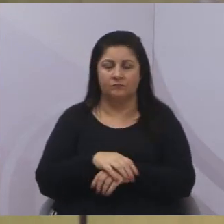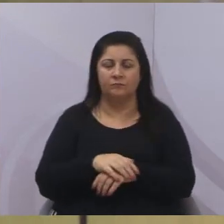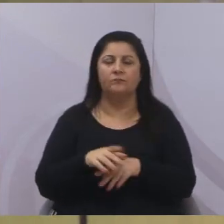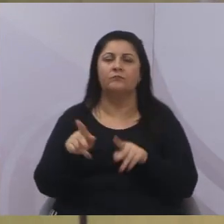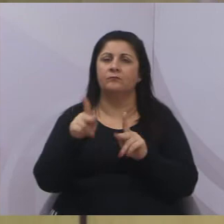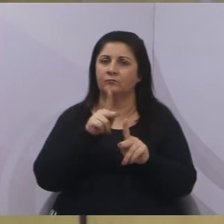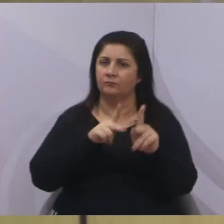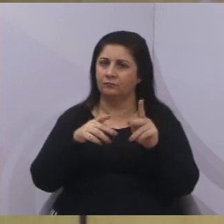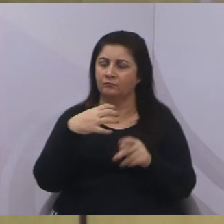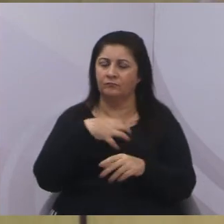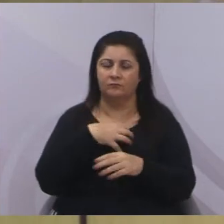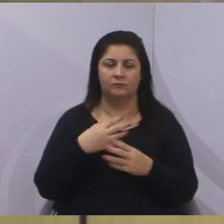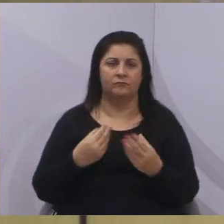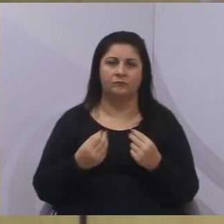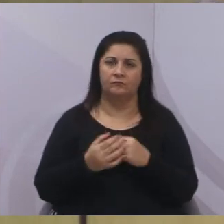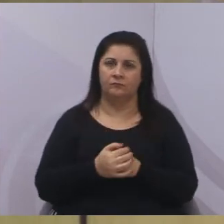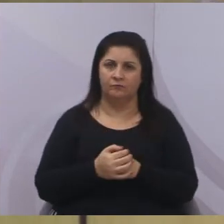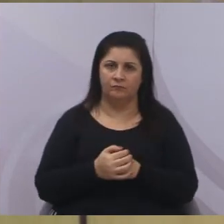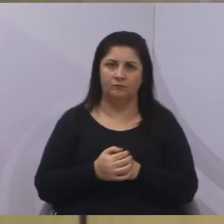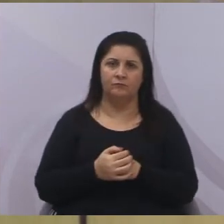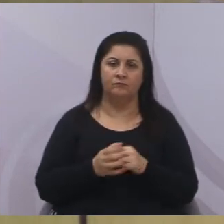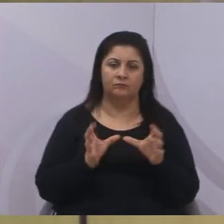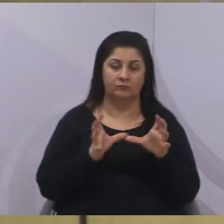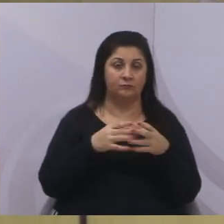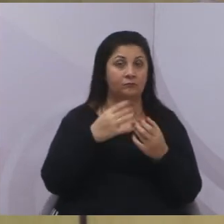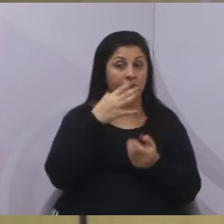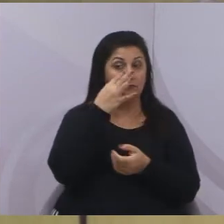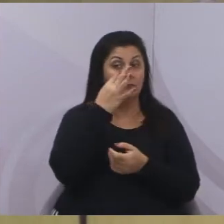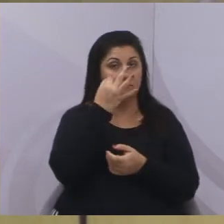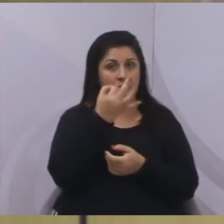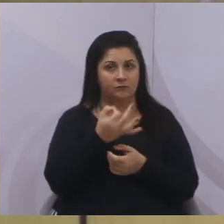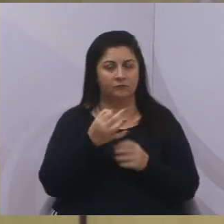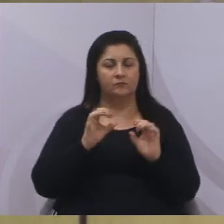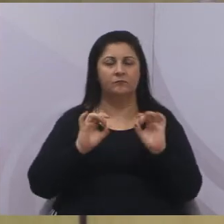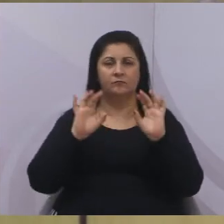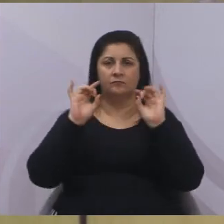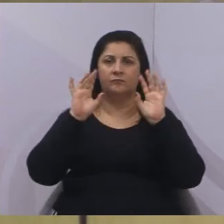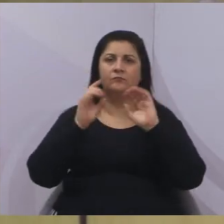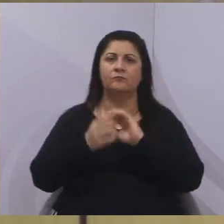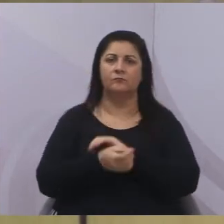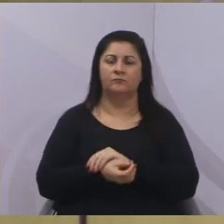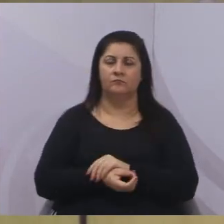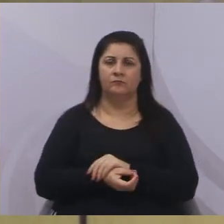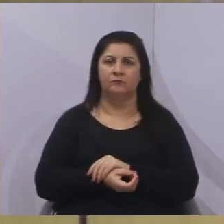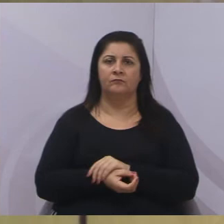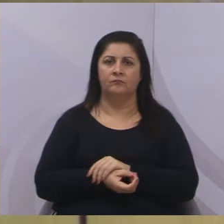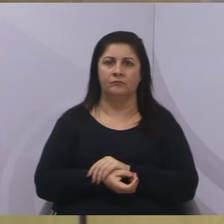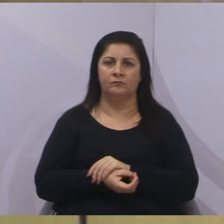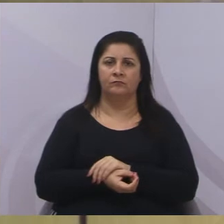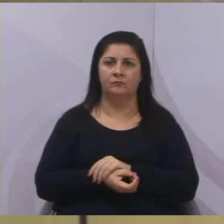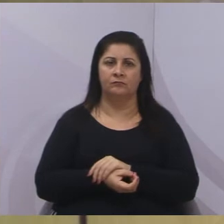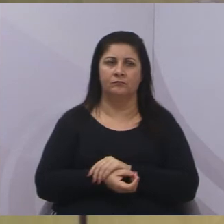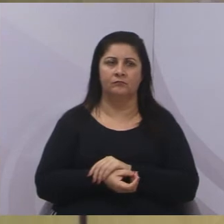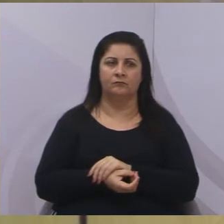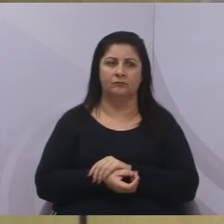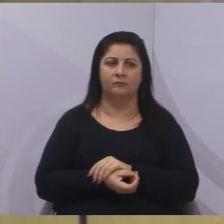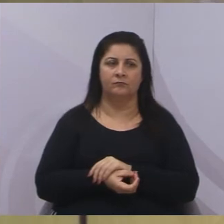maneira geral. Então, a nossa equipe tem um olhar muito especial por essa parte aí